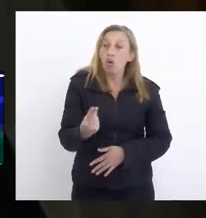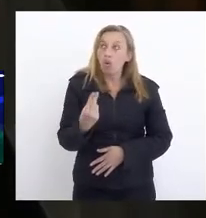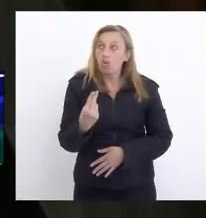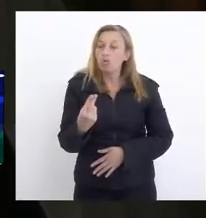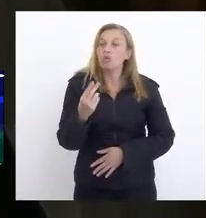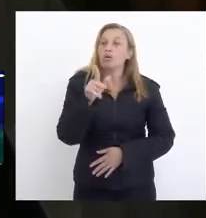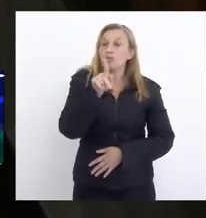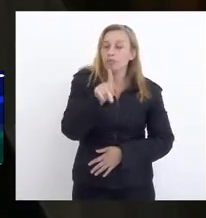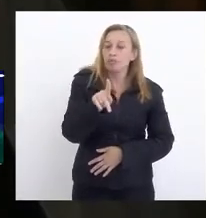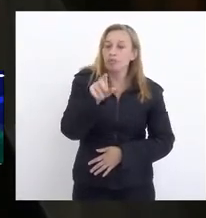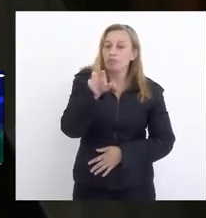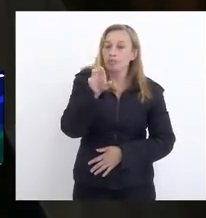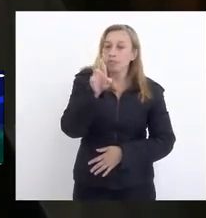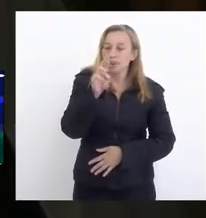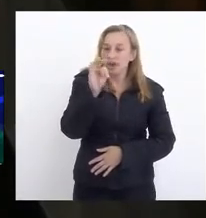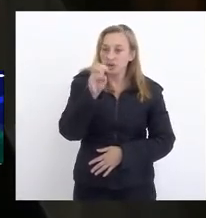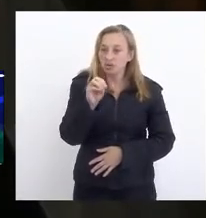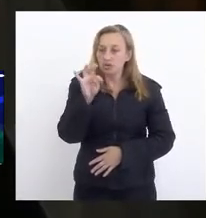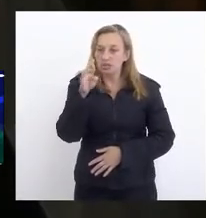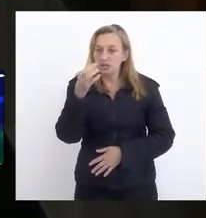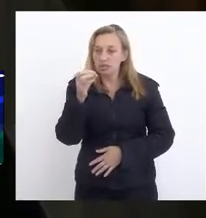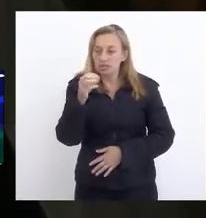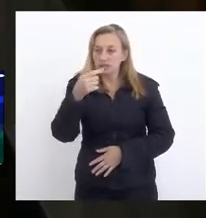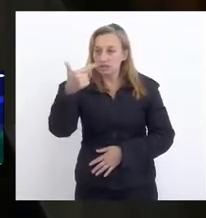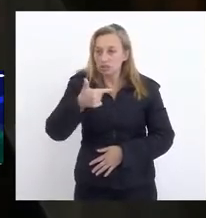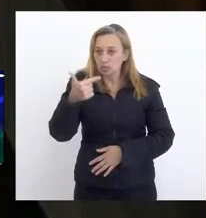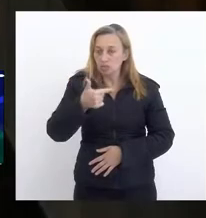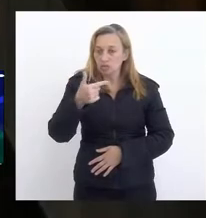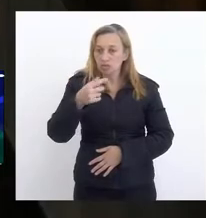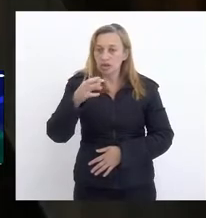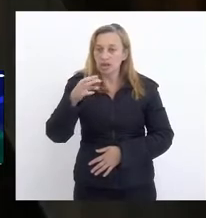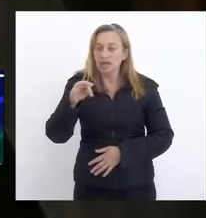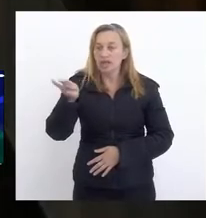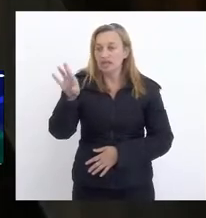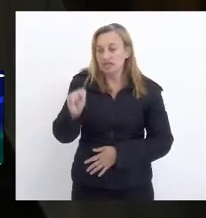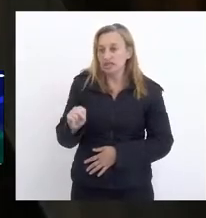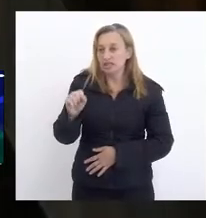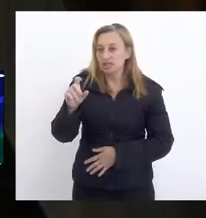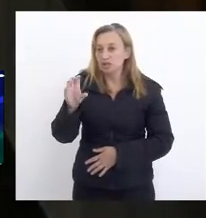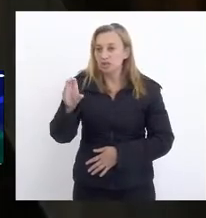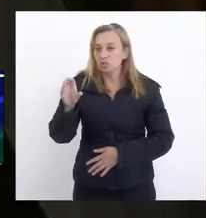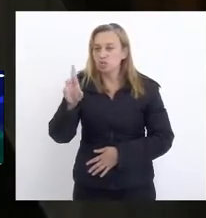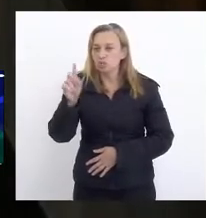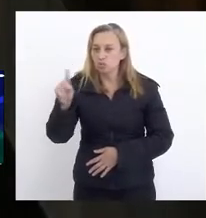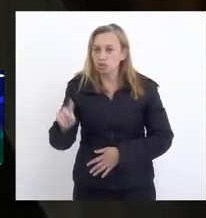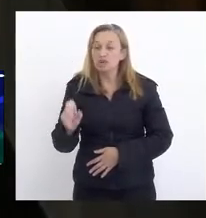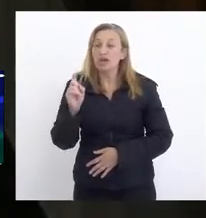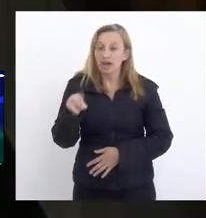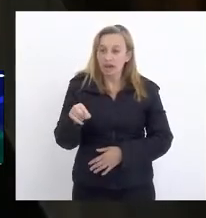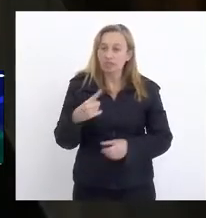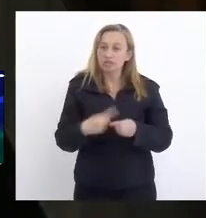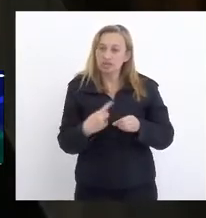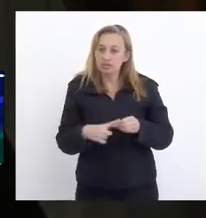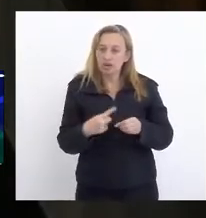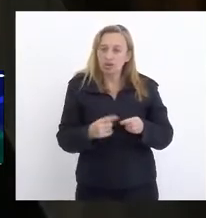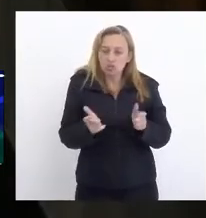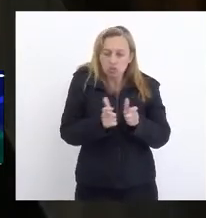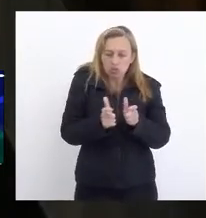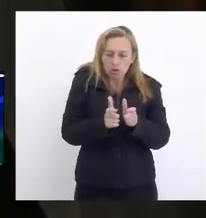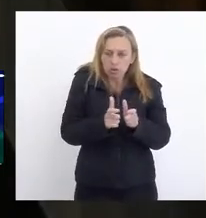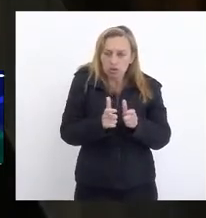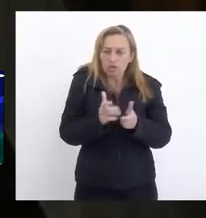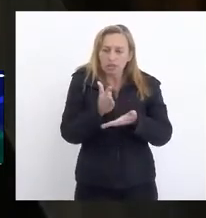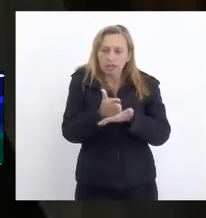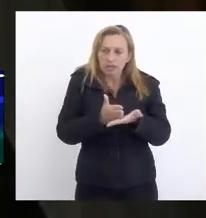II, em Santa Cruz, que é municipal com um pequeno viés regional, porque já pega uma parte